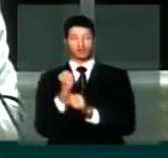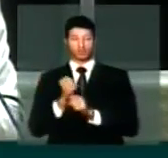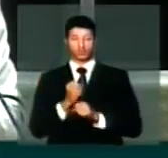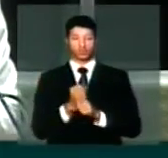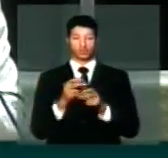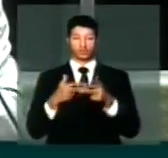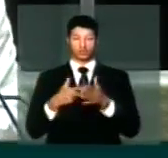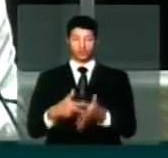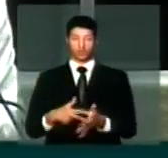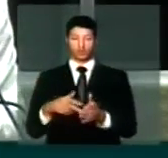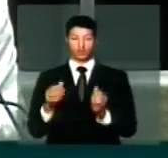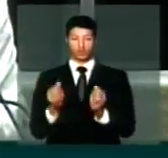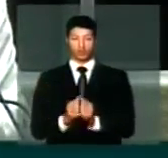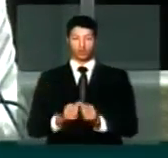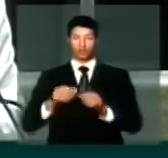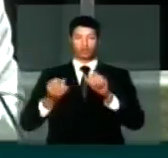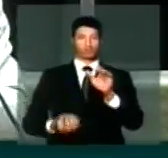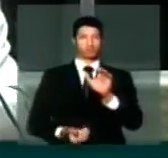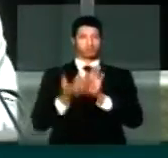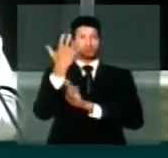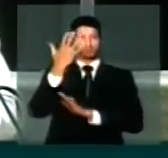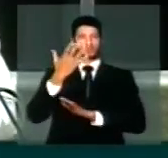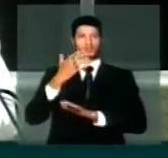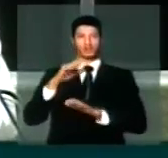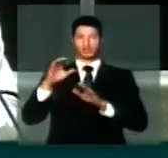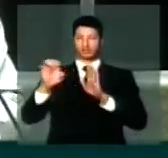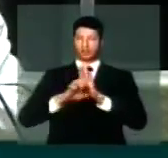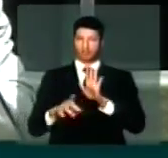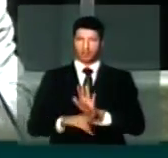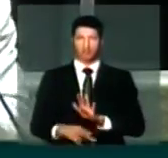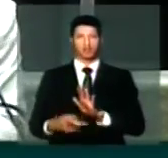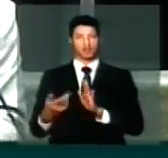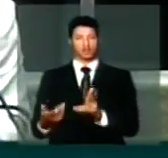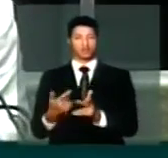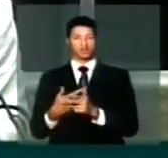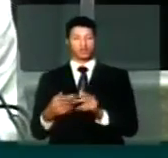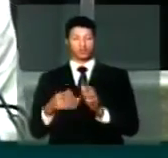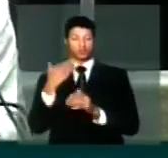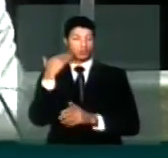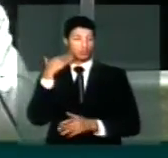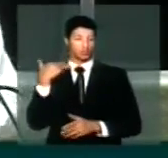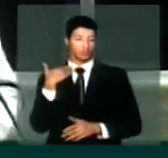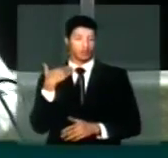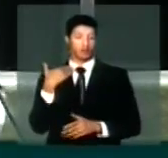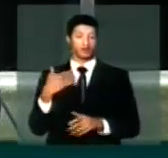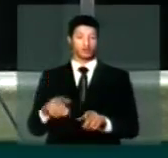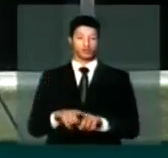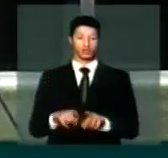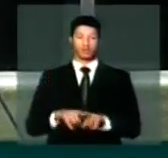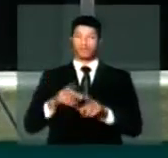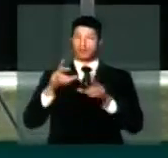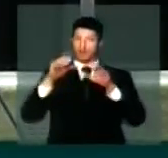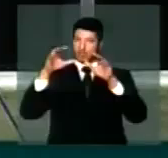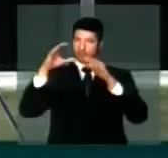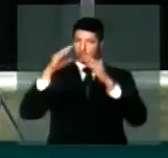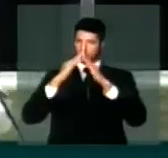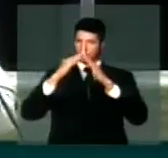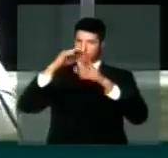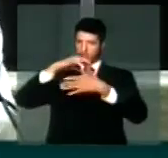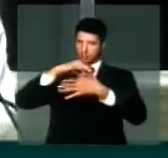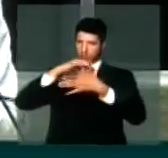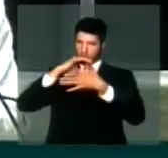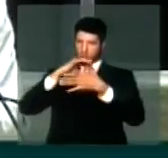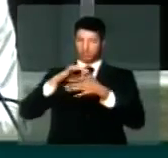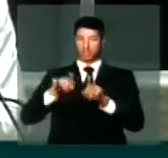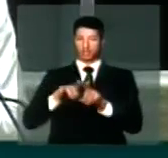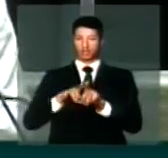constituir com bancadas das empreiteiras, dos bancos, dos frigoríficos,